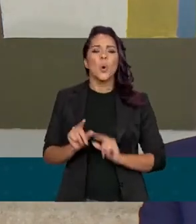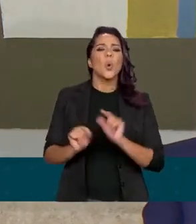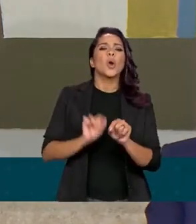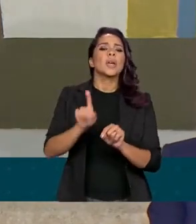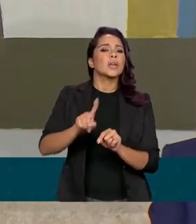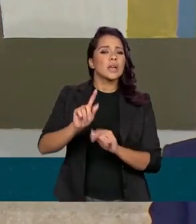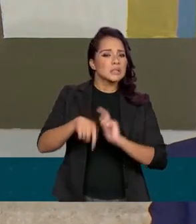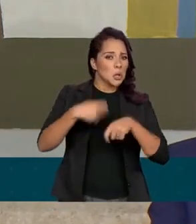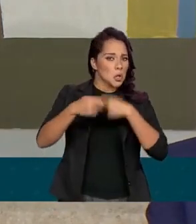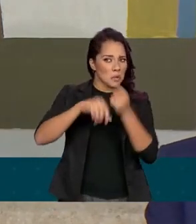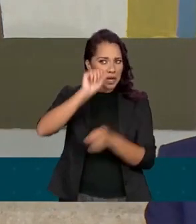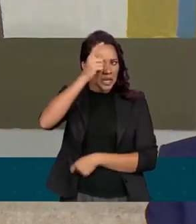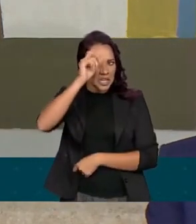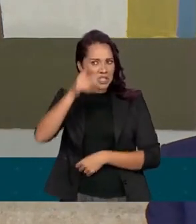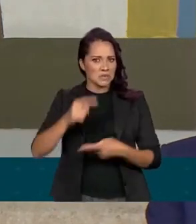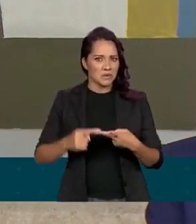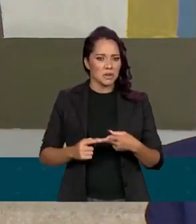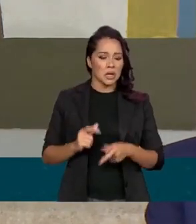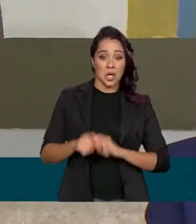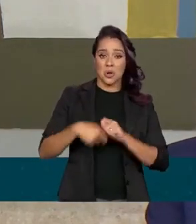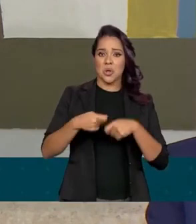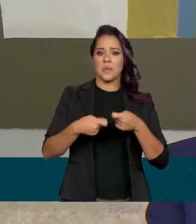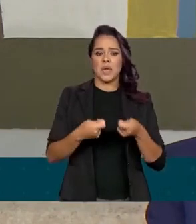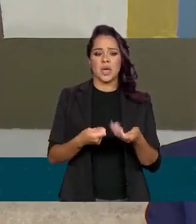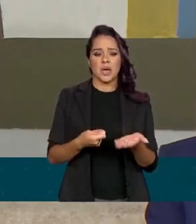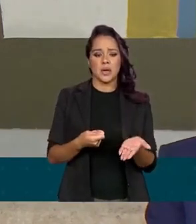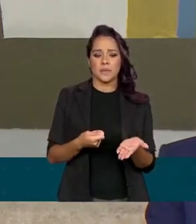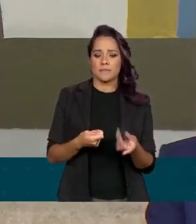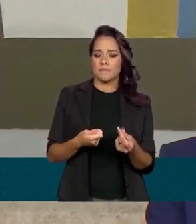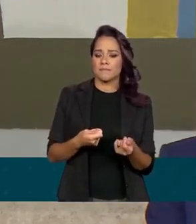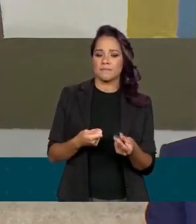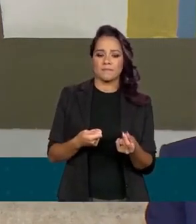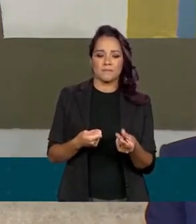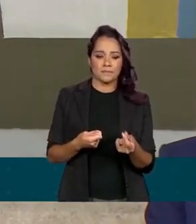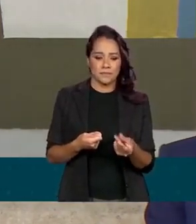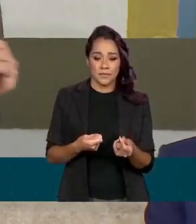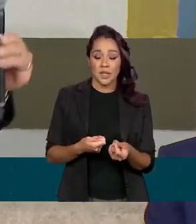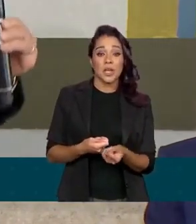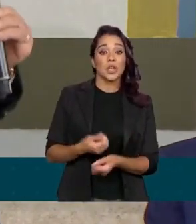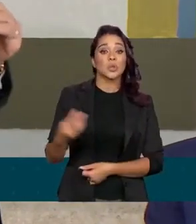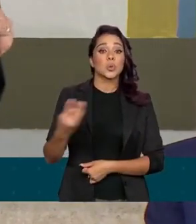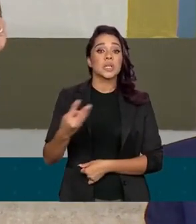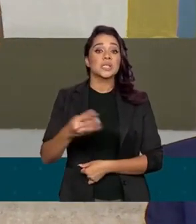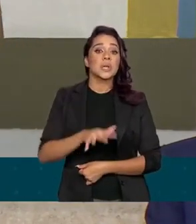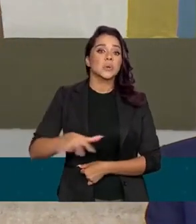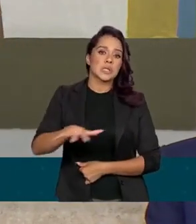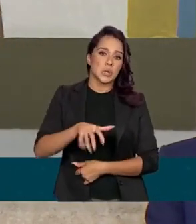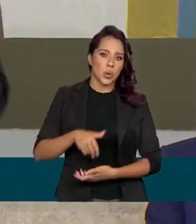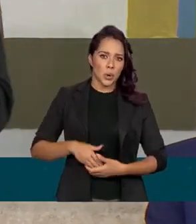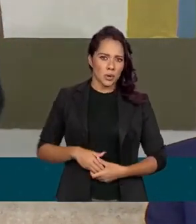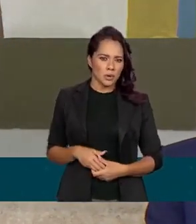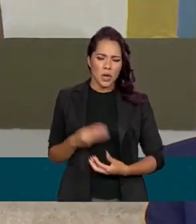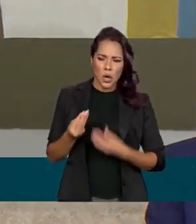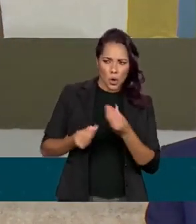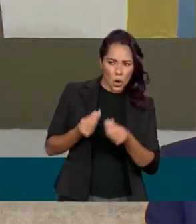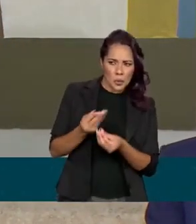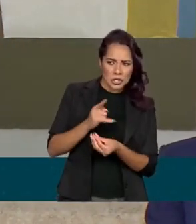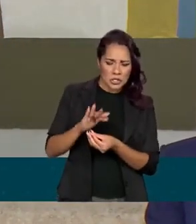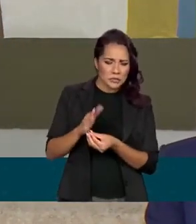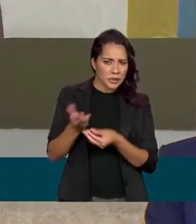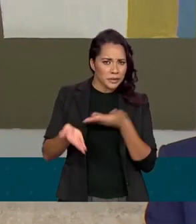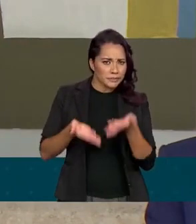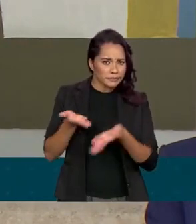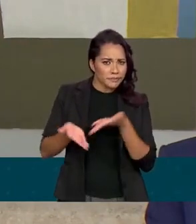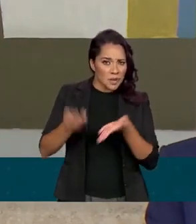que que é essa economia, sabe, do terceiro setor? Como é que a gente vai tratar